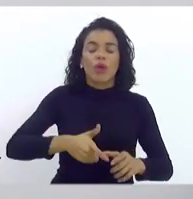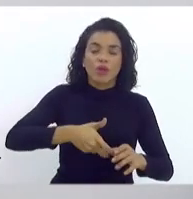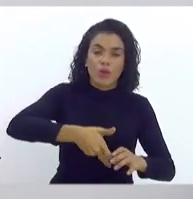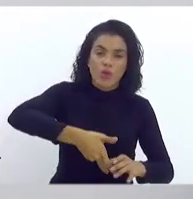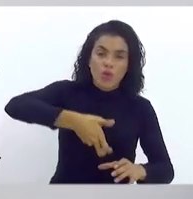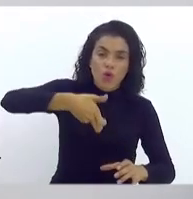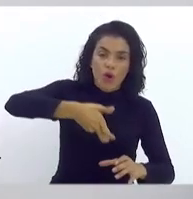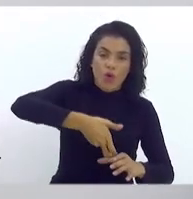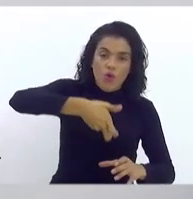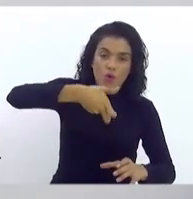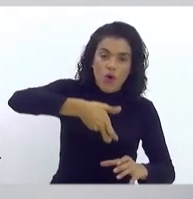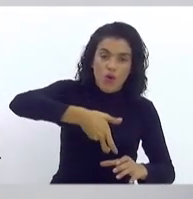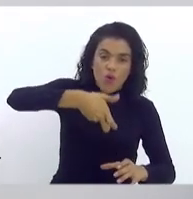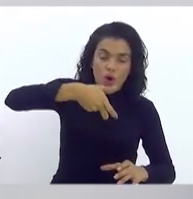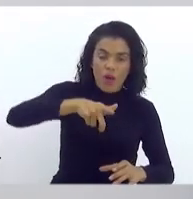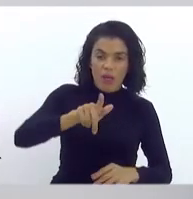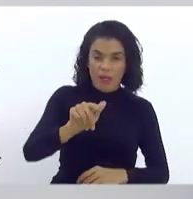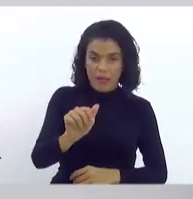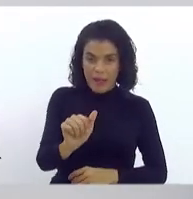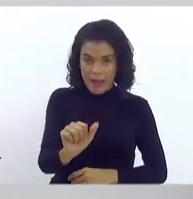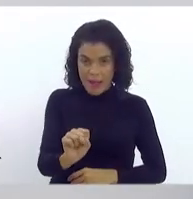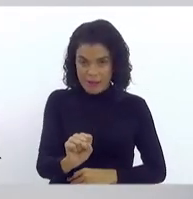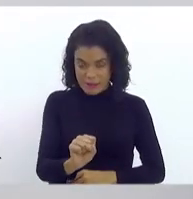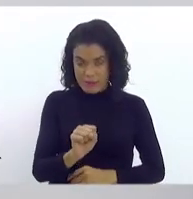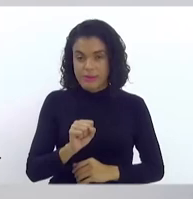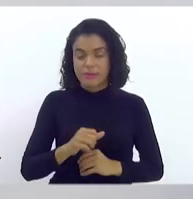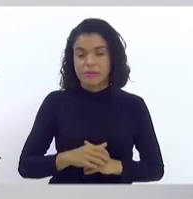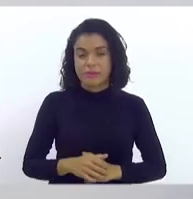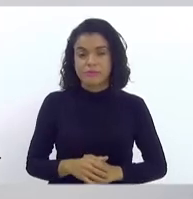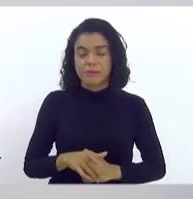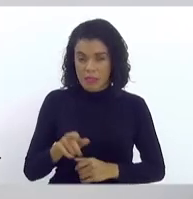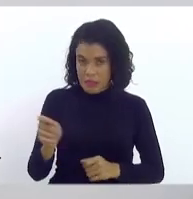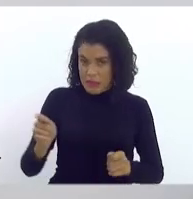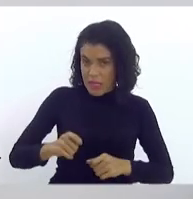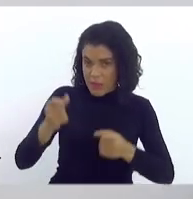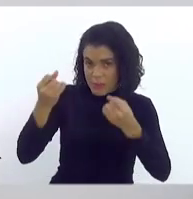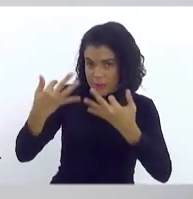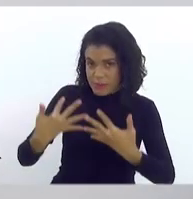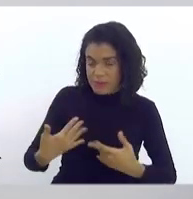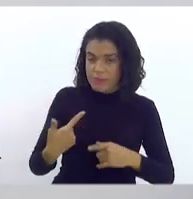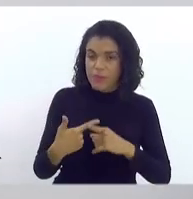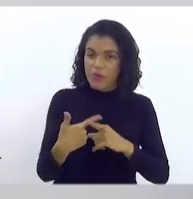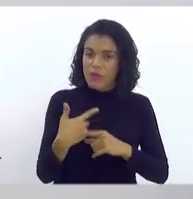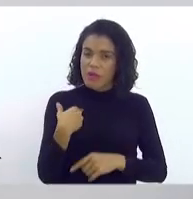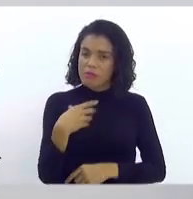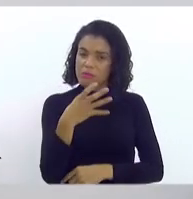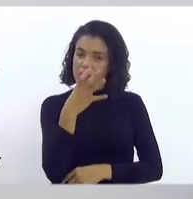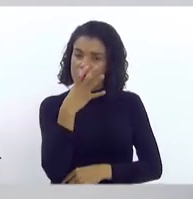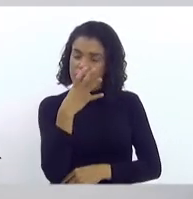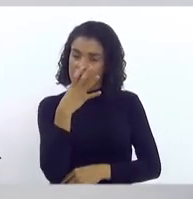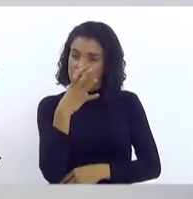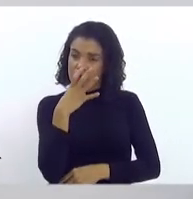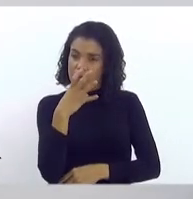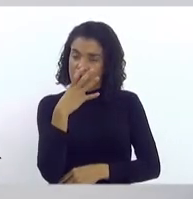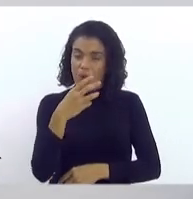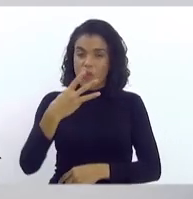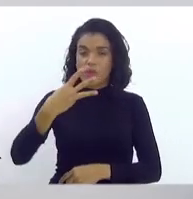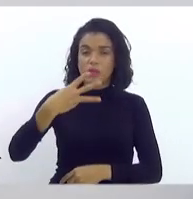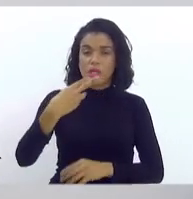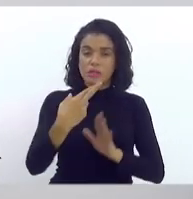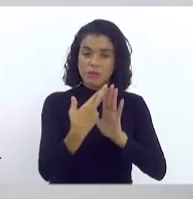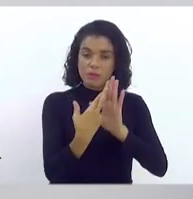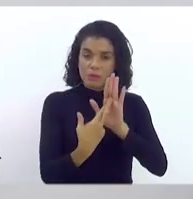entender. Se a senhora puder dar uma explicada para a gente com relação a isso, porque olhando o terceiro termo aditivo que foi